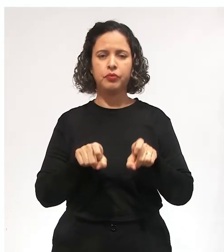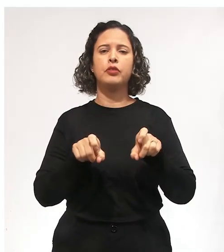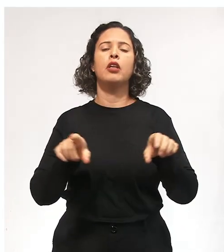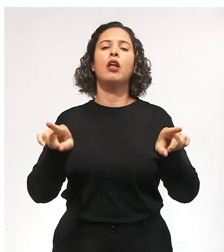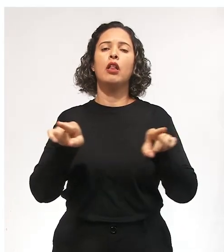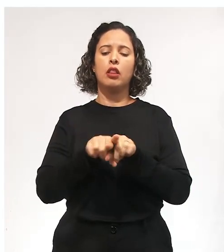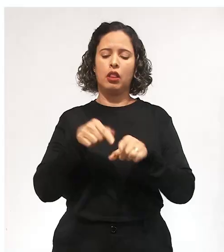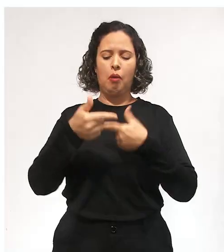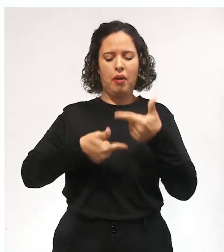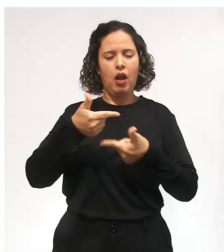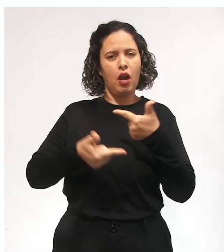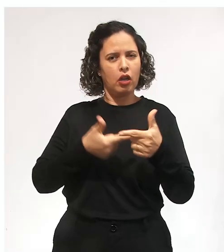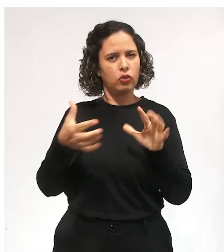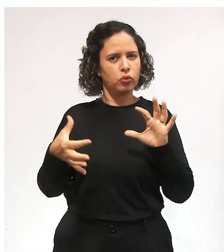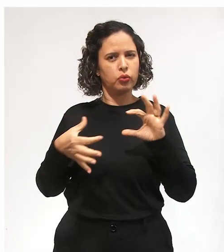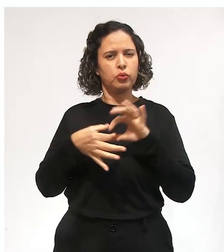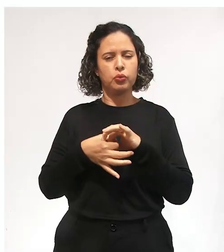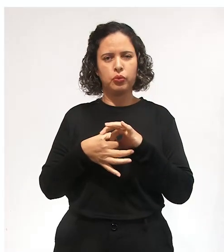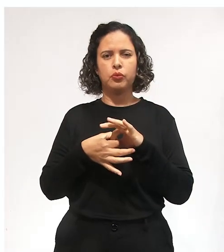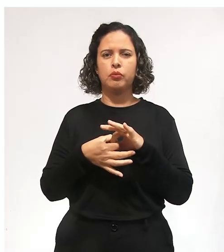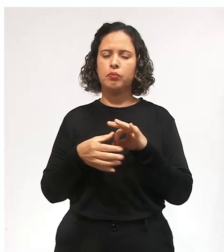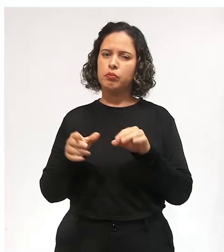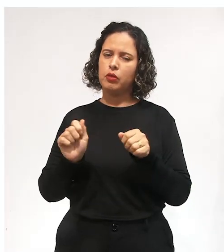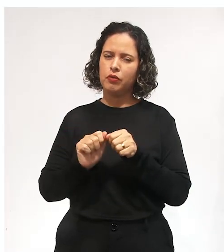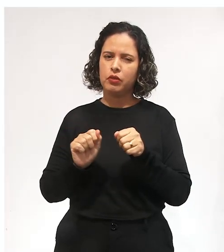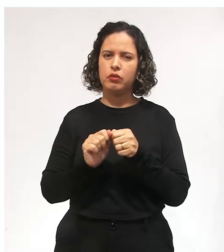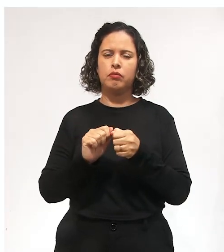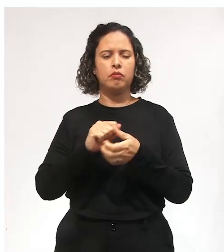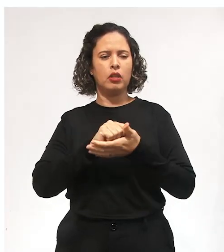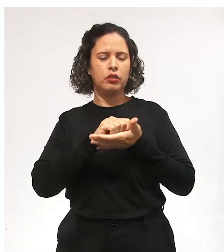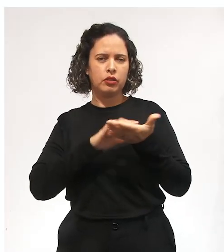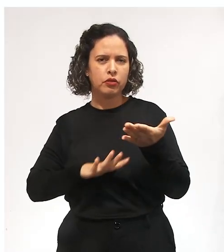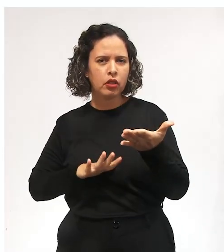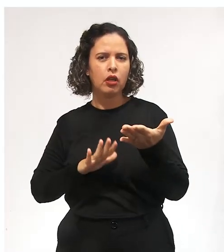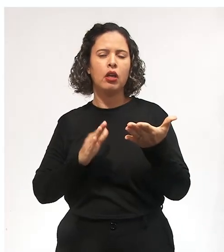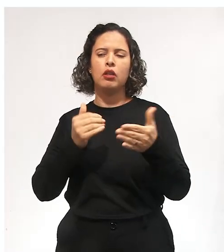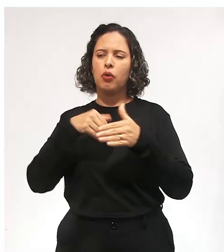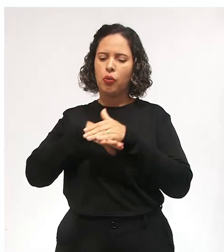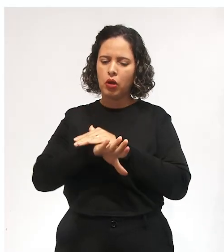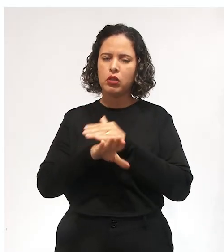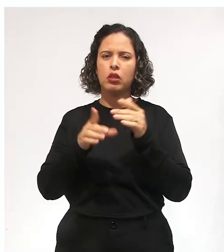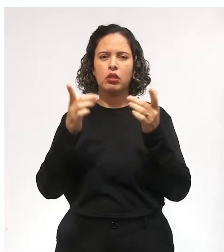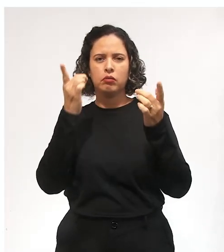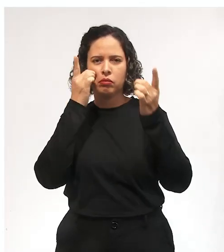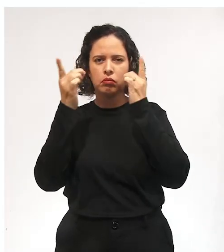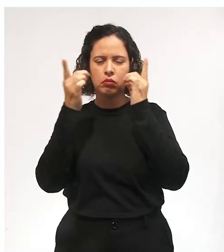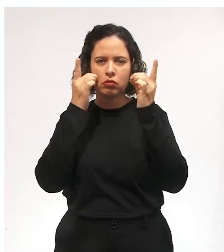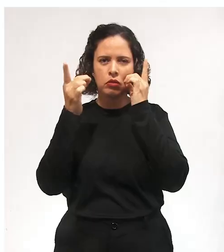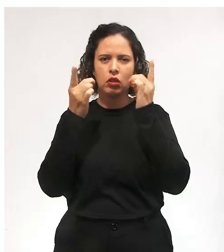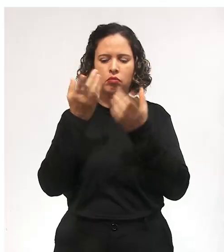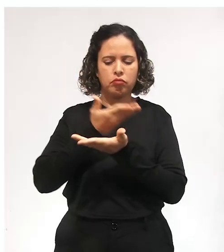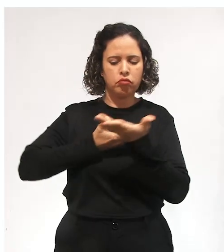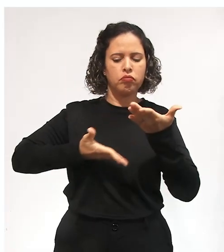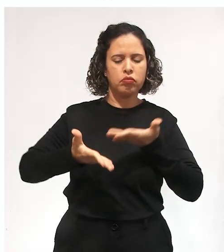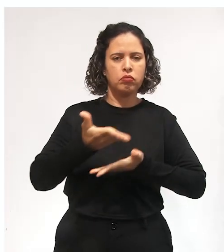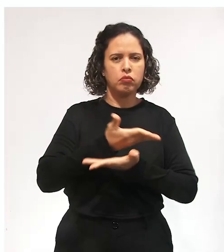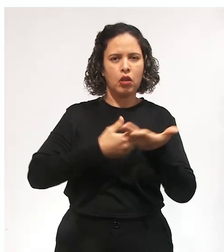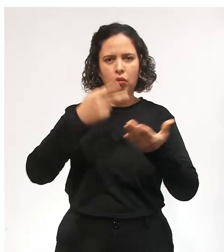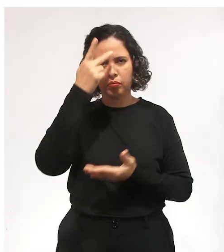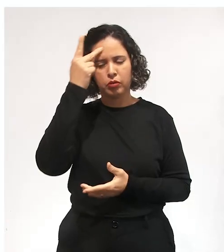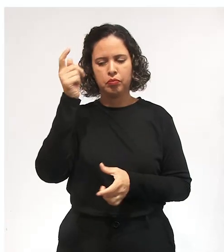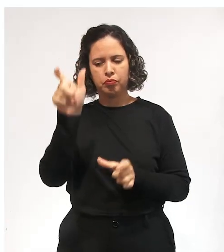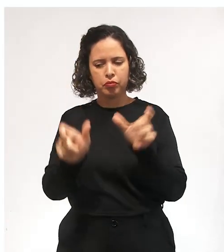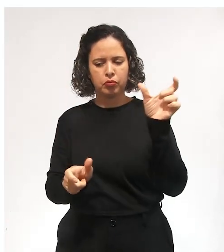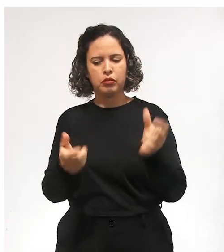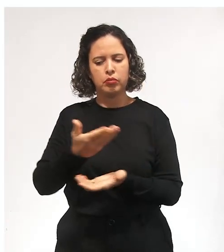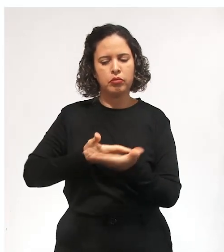eles trabalham de forma integrada para executar tarefas, armazenar dados e interagir com usuários, né?